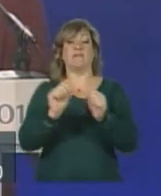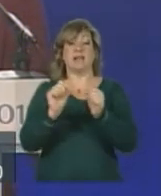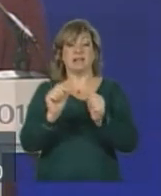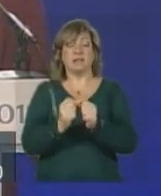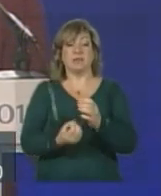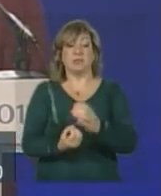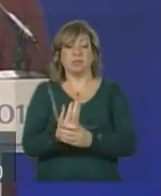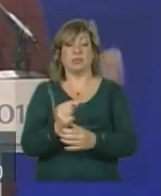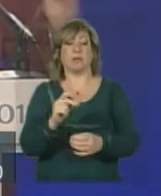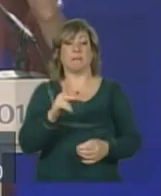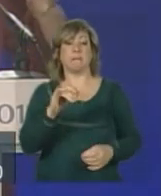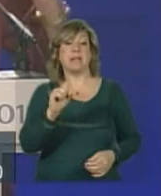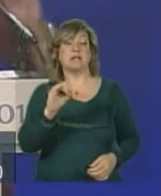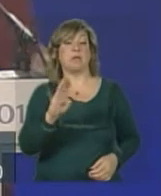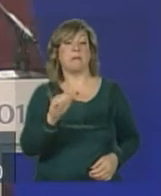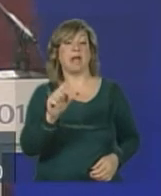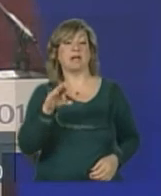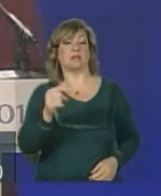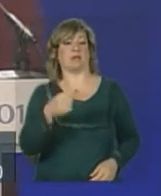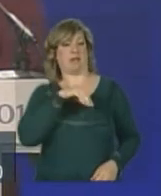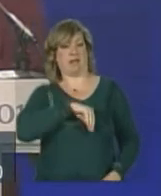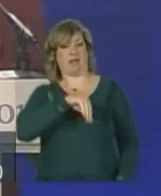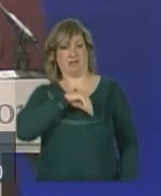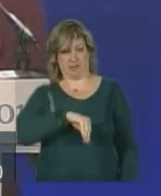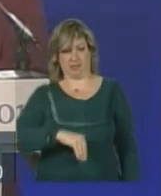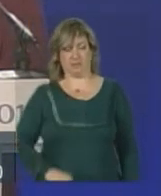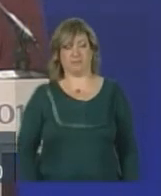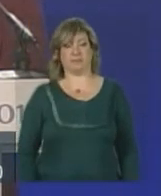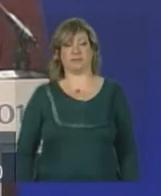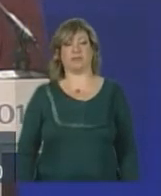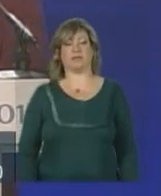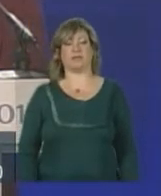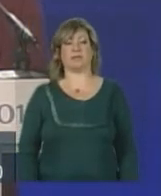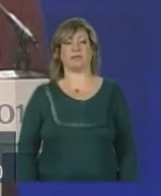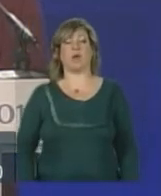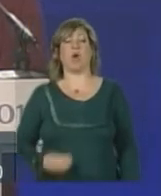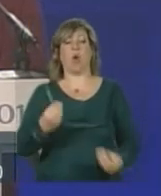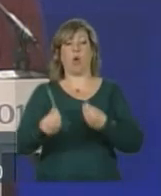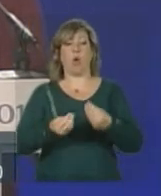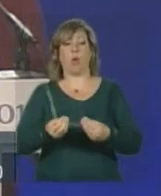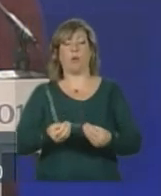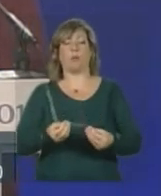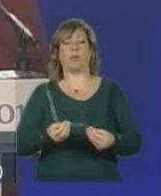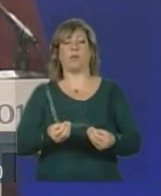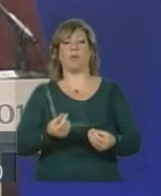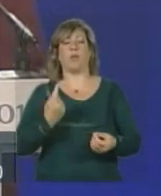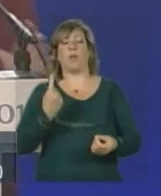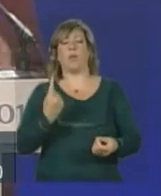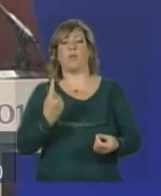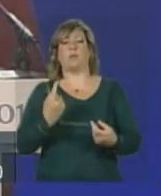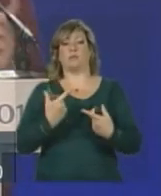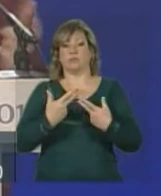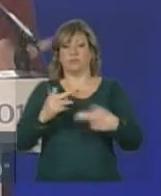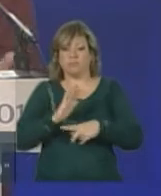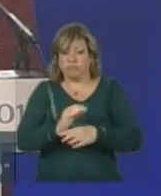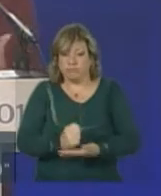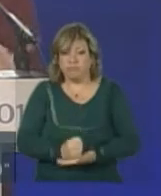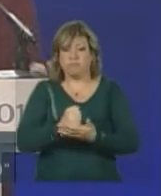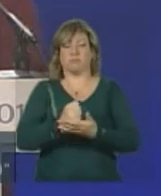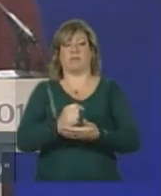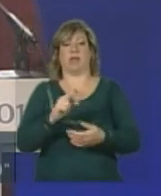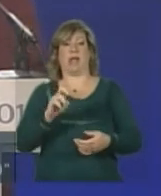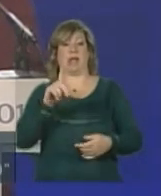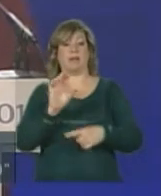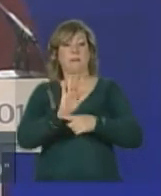de um piso básico de renda, como uma estruturação de uma rede